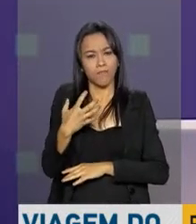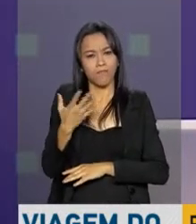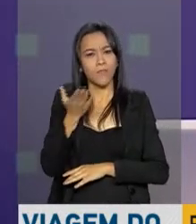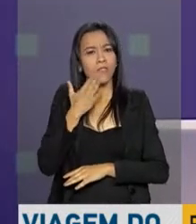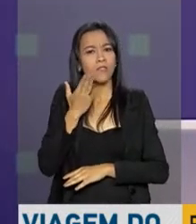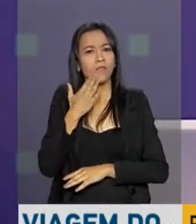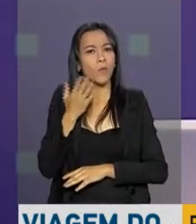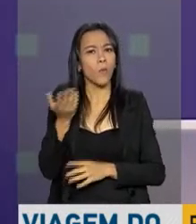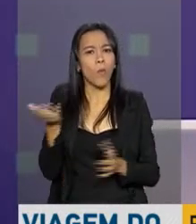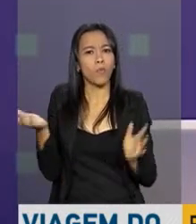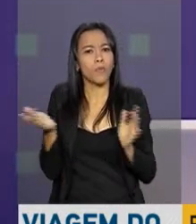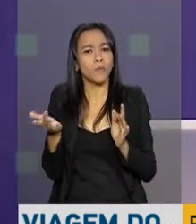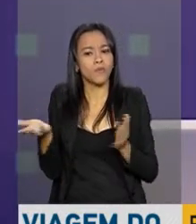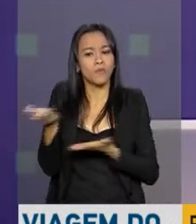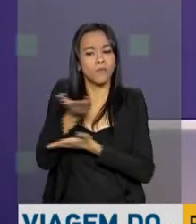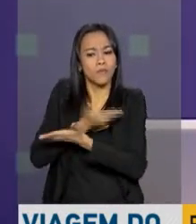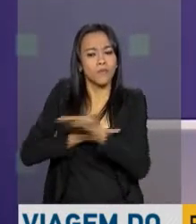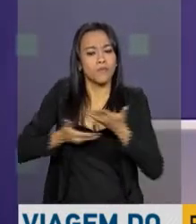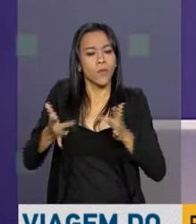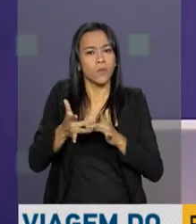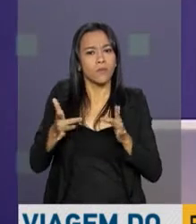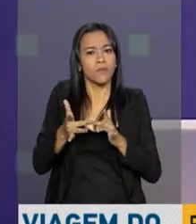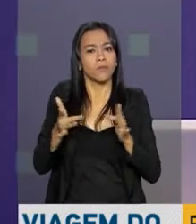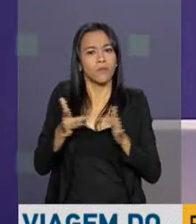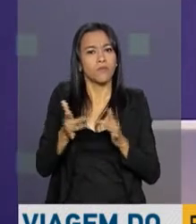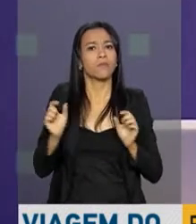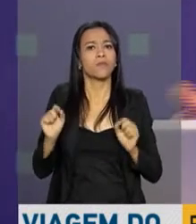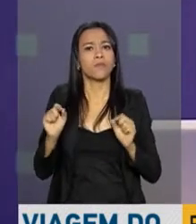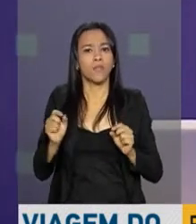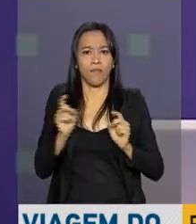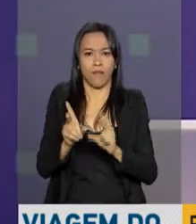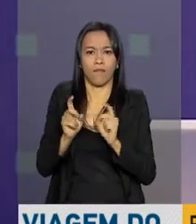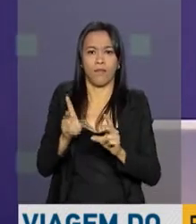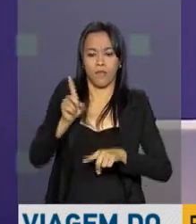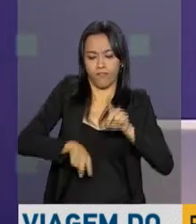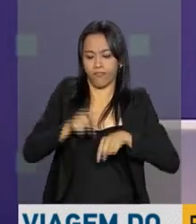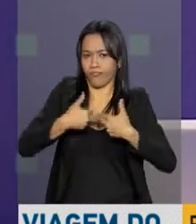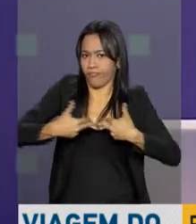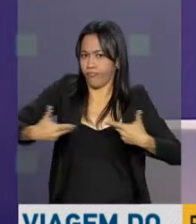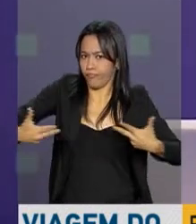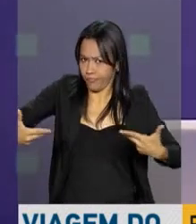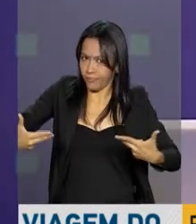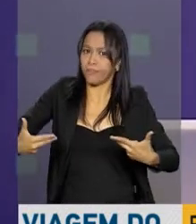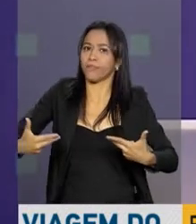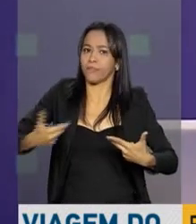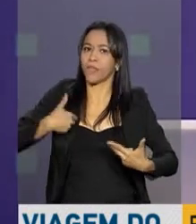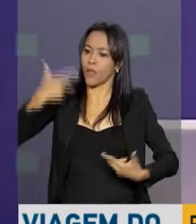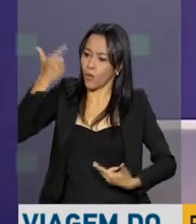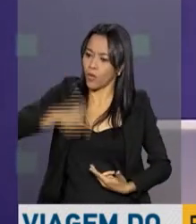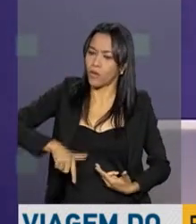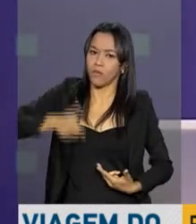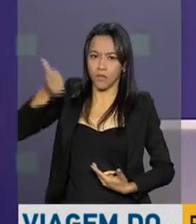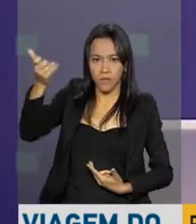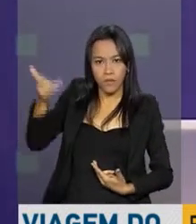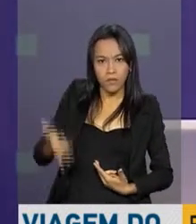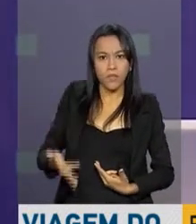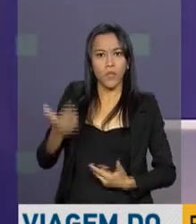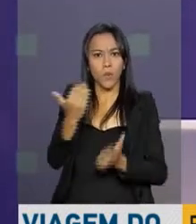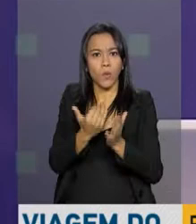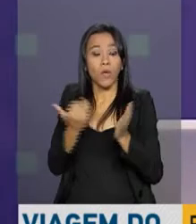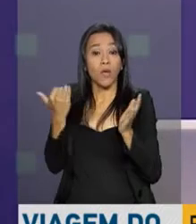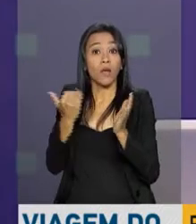nosso relacionamento. Nosso intercâmbio comercial, repito, Sua Excelência, saltou